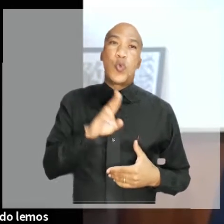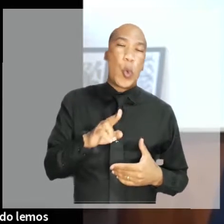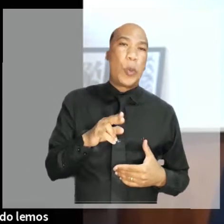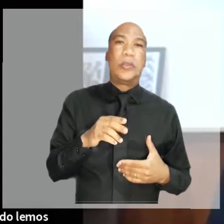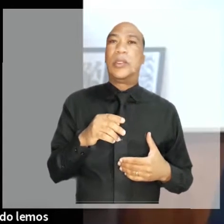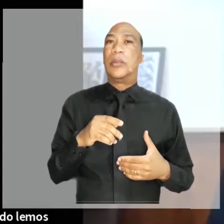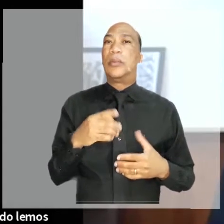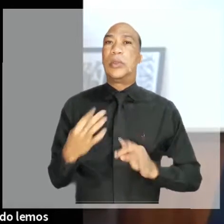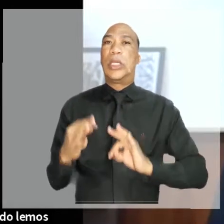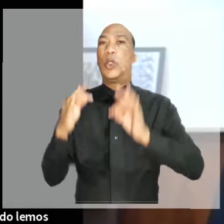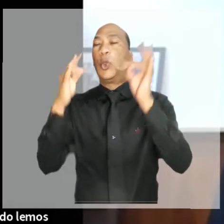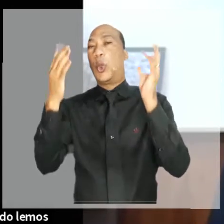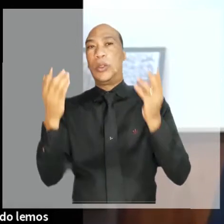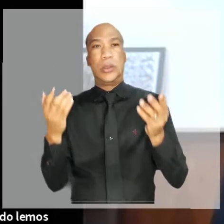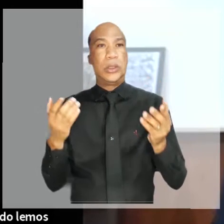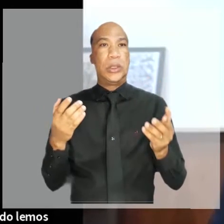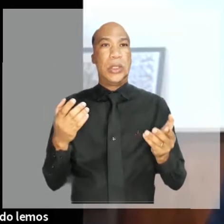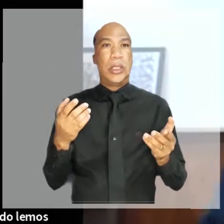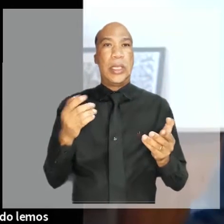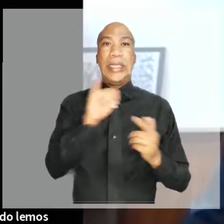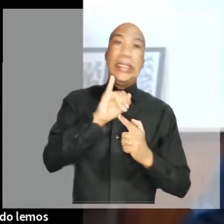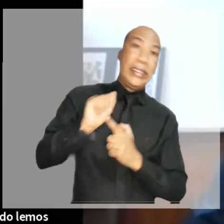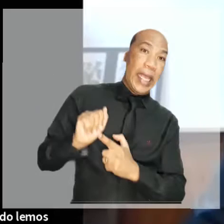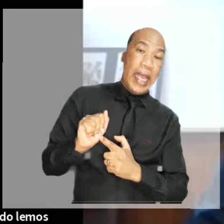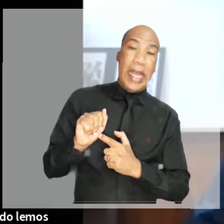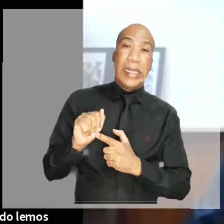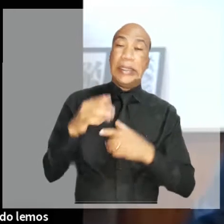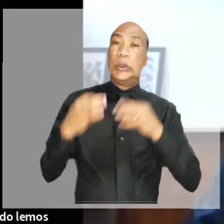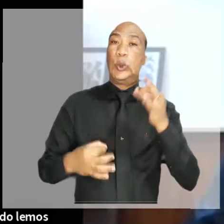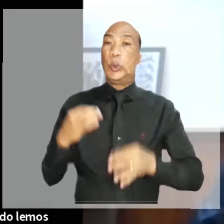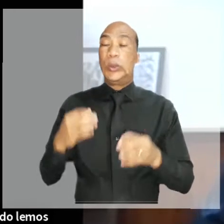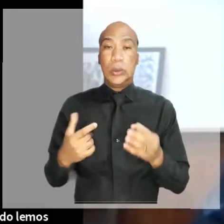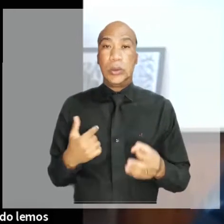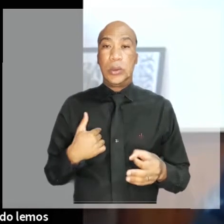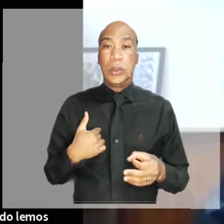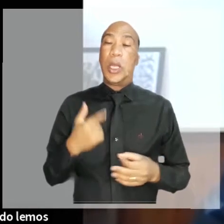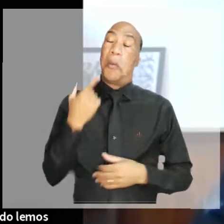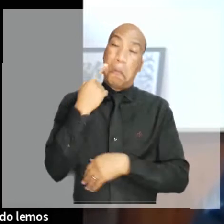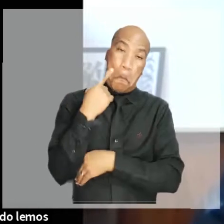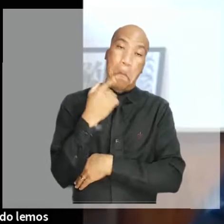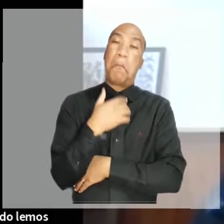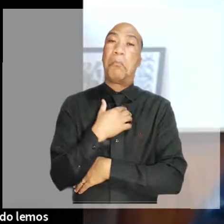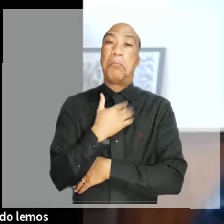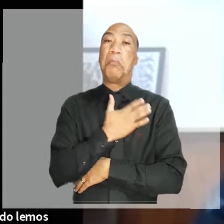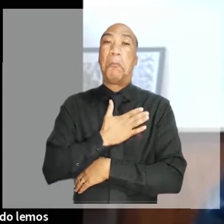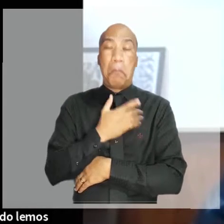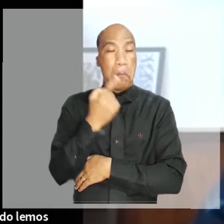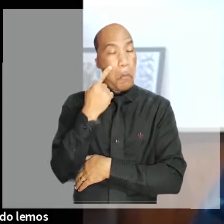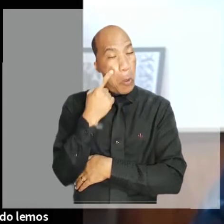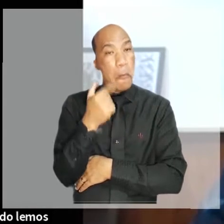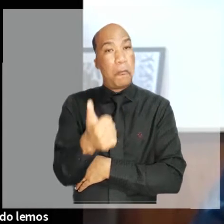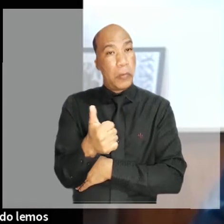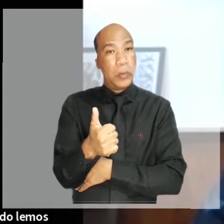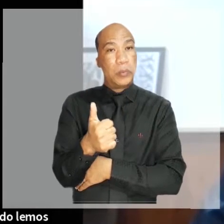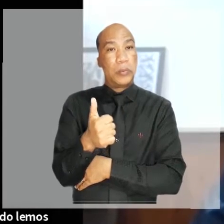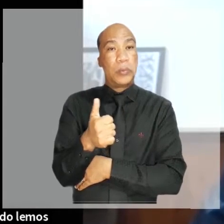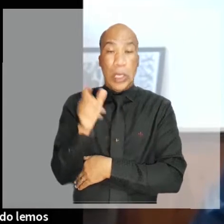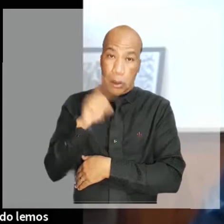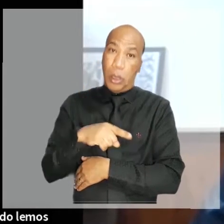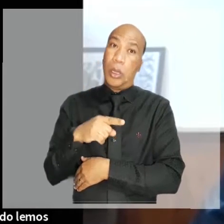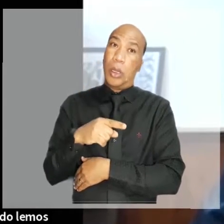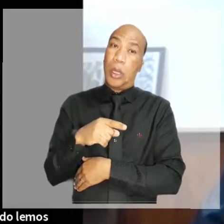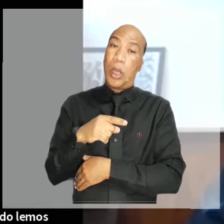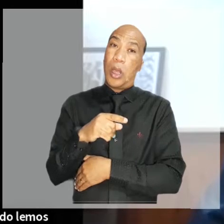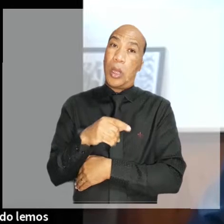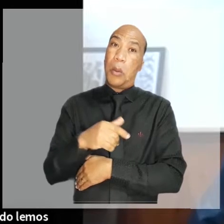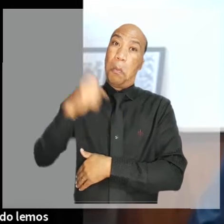foi assim, né? O PJI é um avanço extraordinário e essas iniciativas foram originadas do